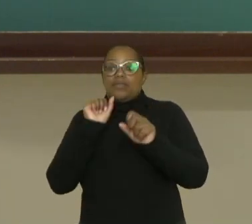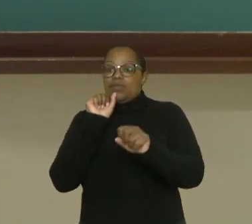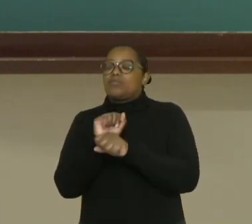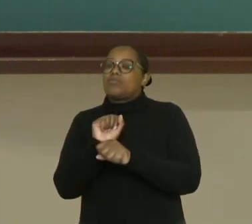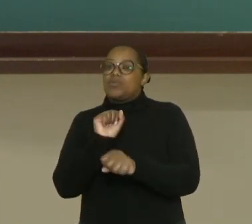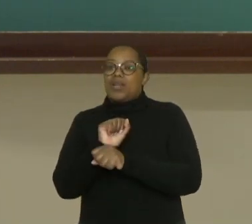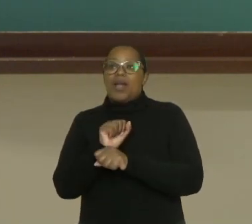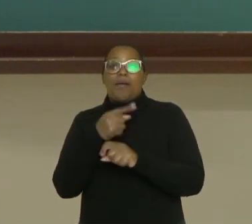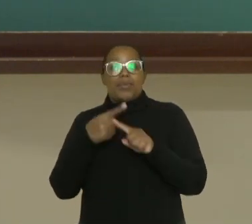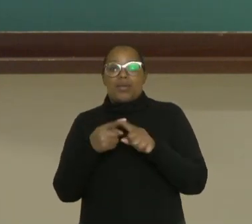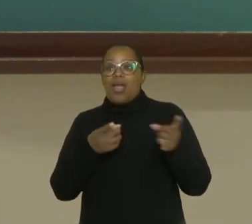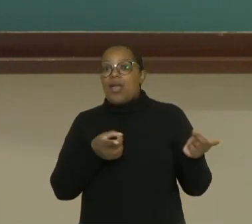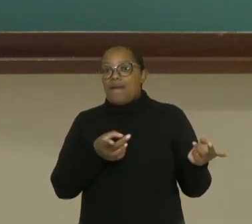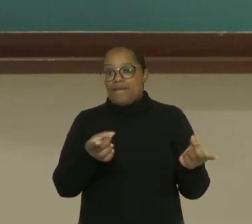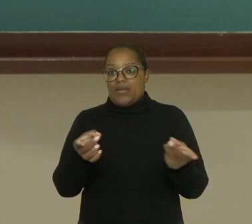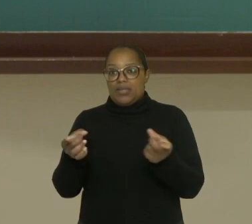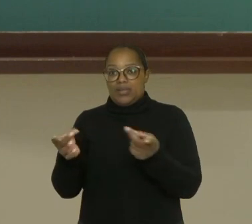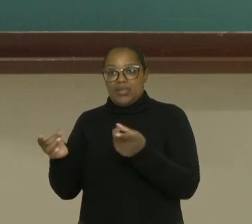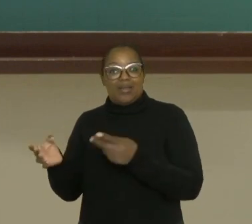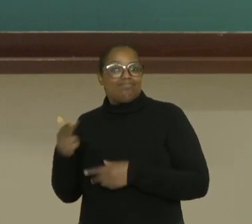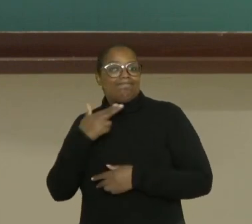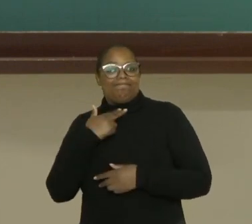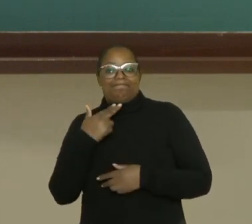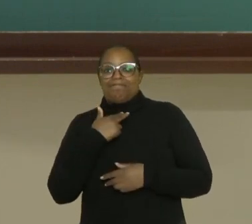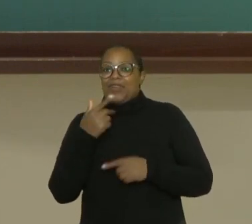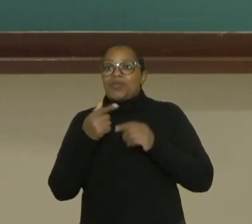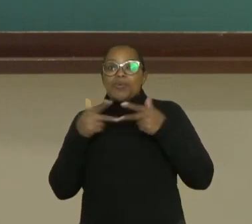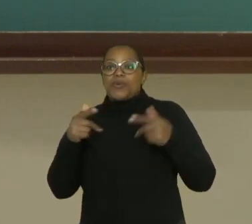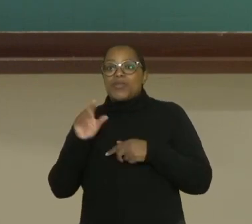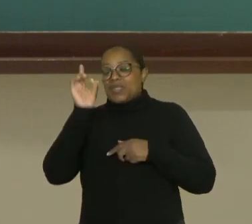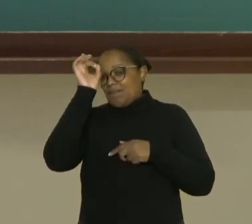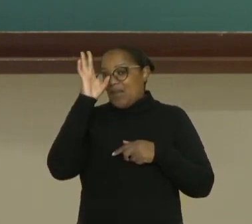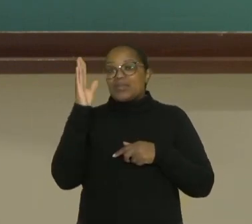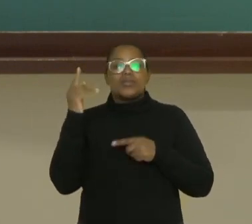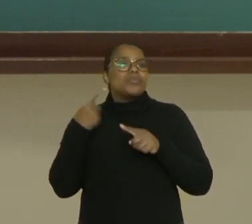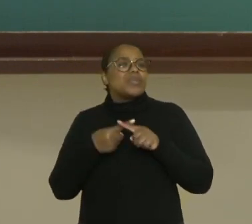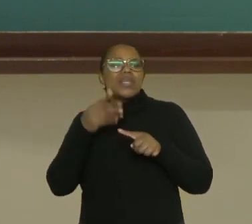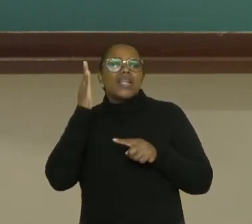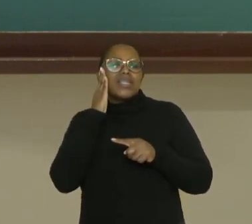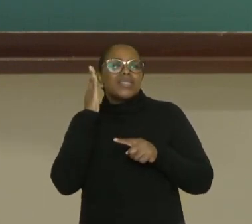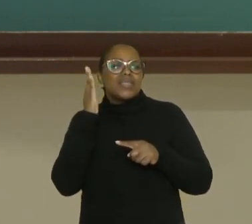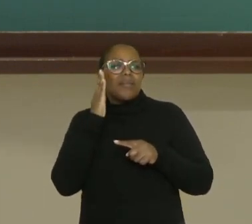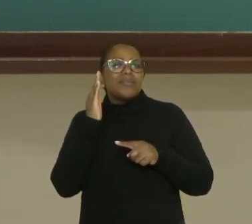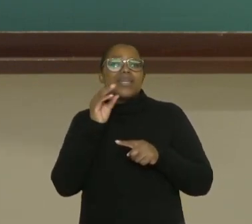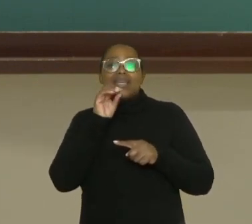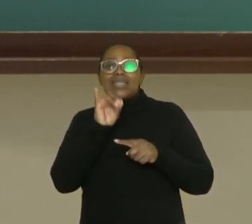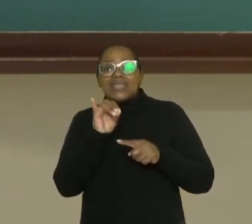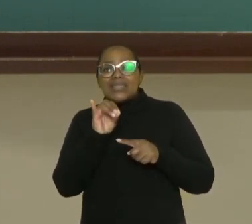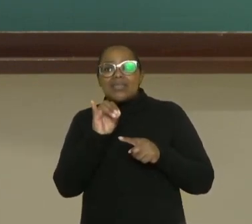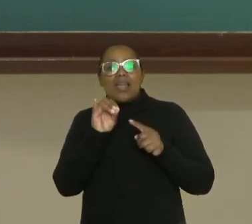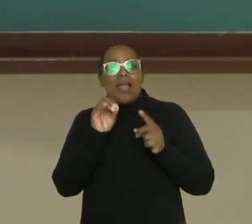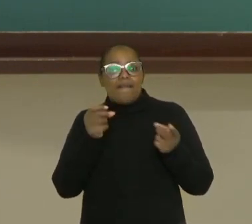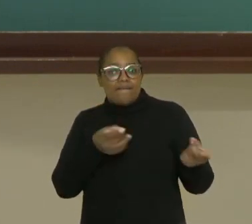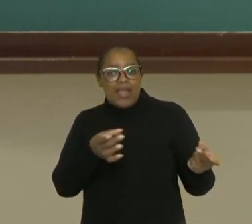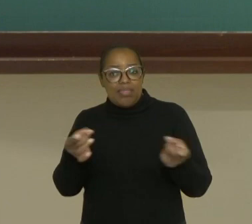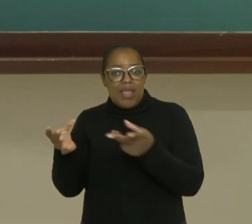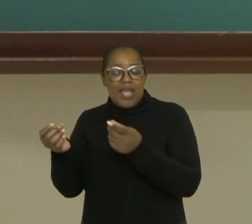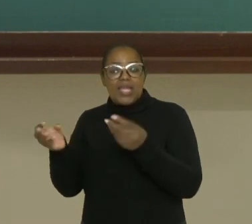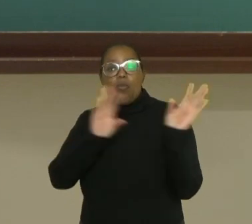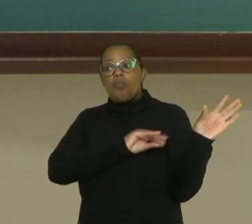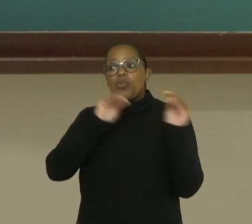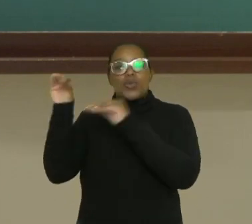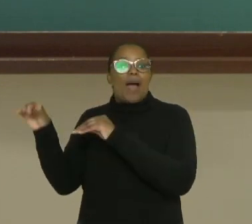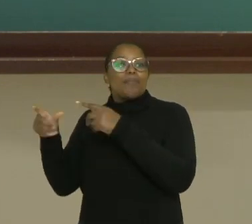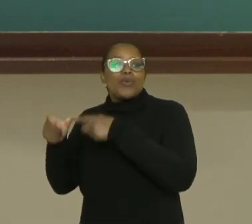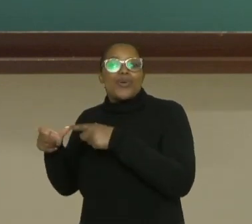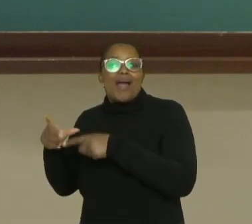que vender as suas terras não seria uma tarefa fácil, porque ele sabe que iam ser colocados numa reserva indígena. Querendo